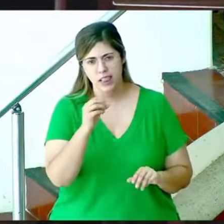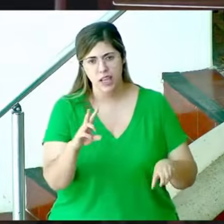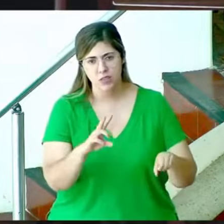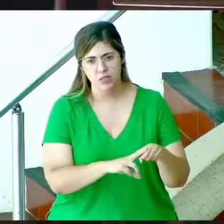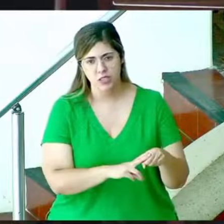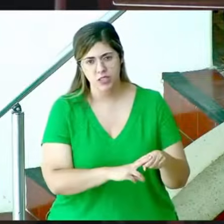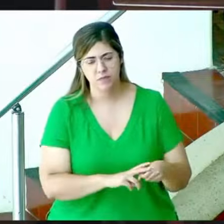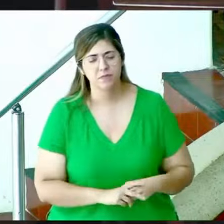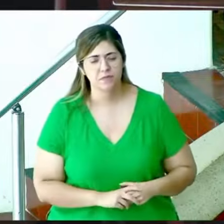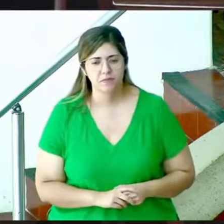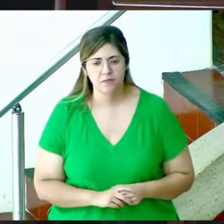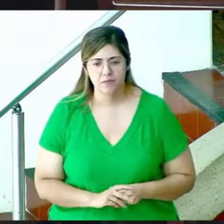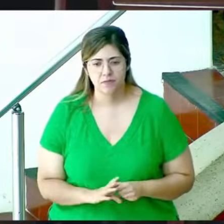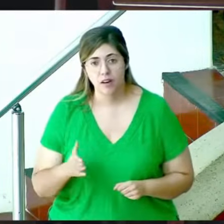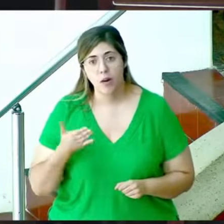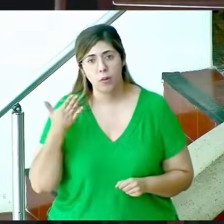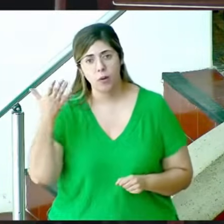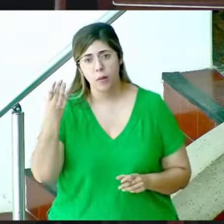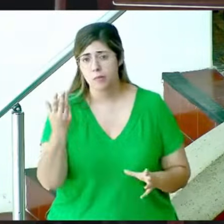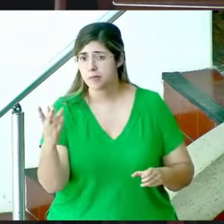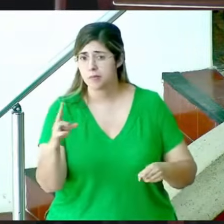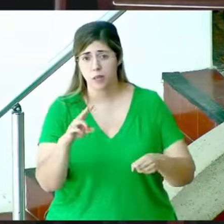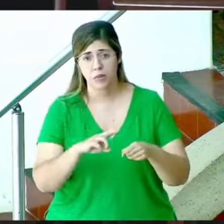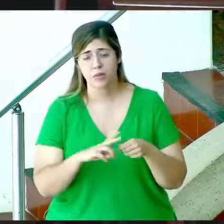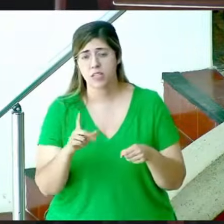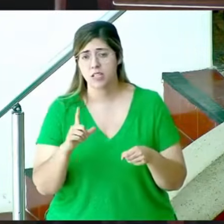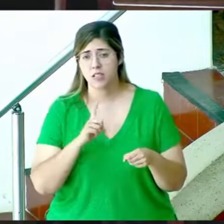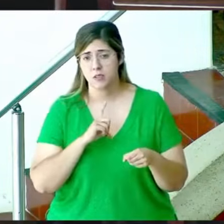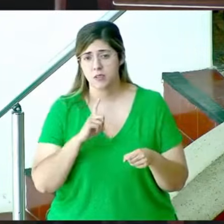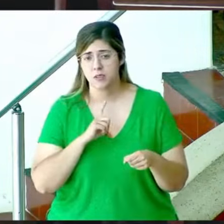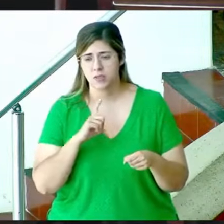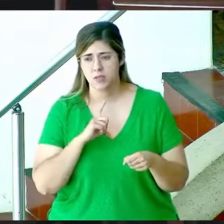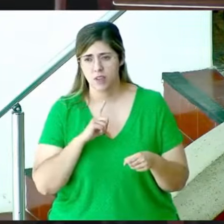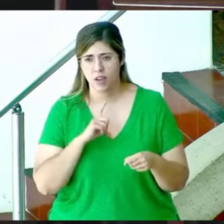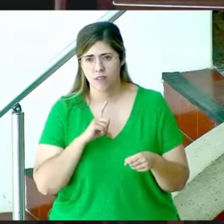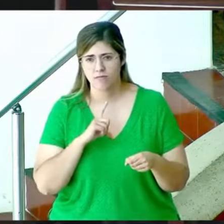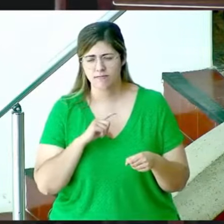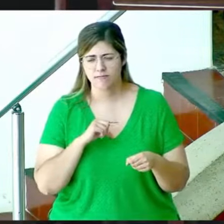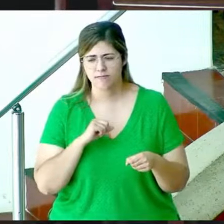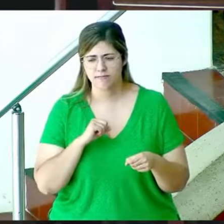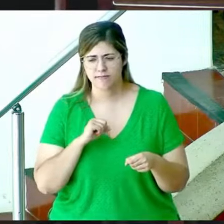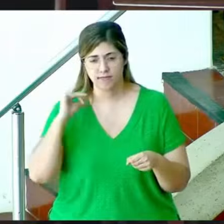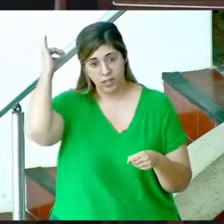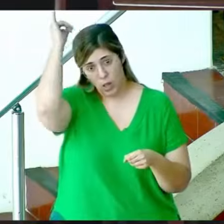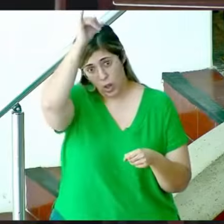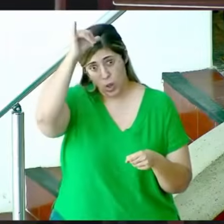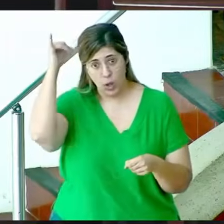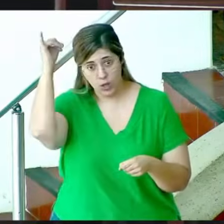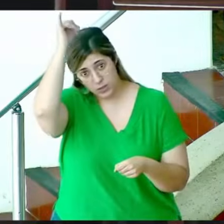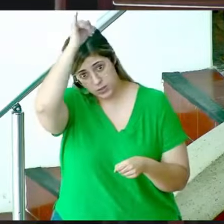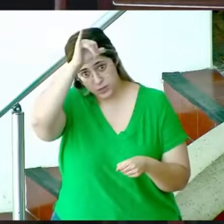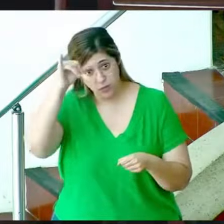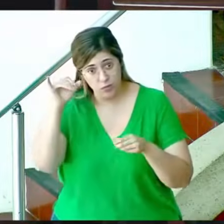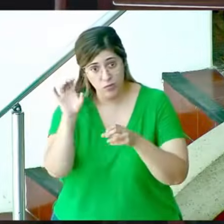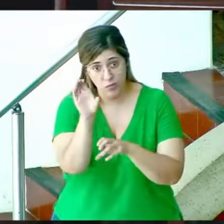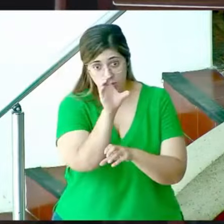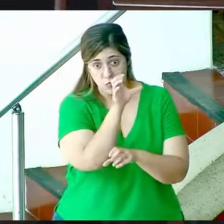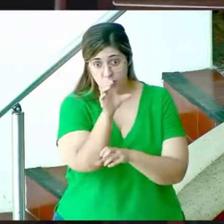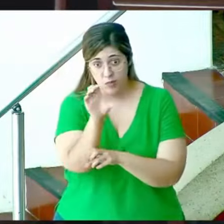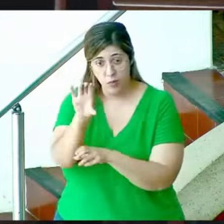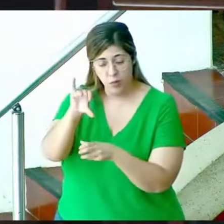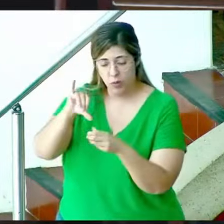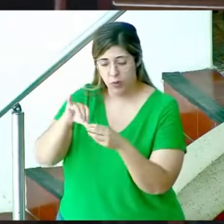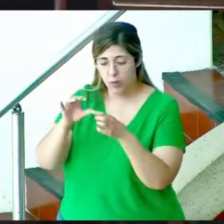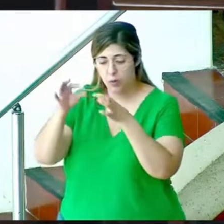disse: olha, muitas virgens carregaram o seu lampião, lá no sul a gente chama candeeiro, levaram o